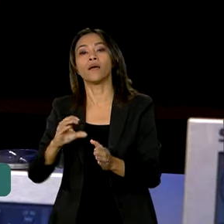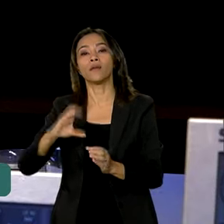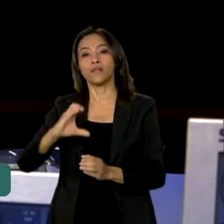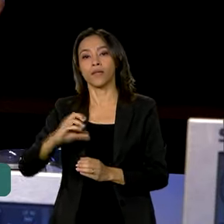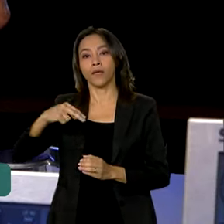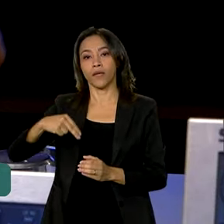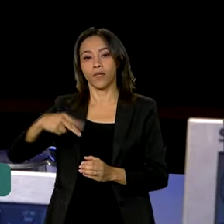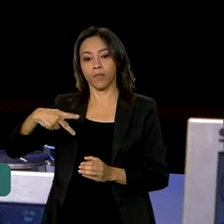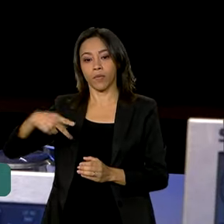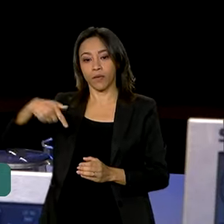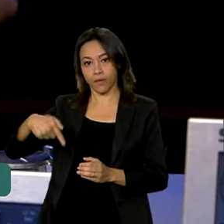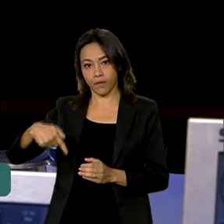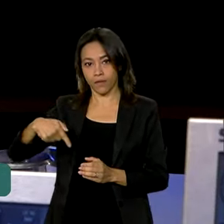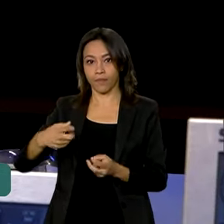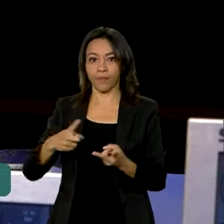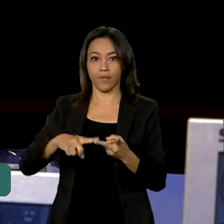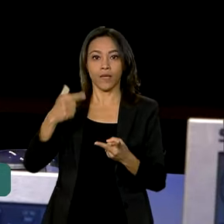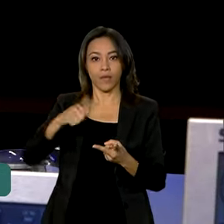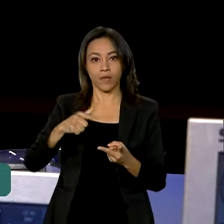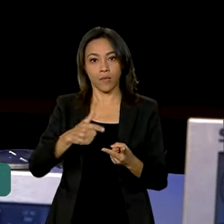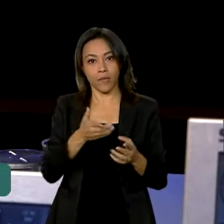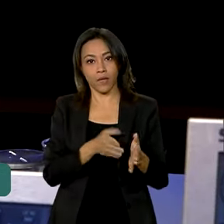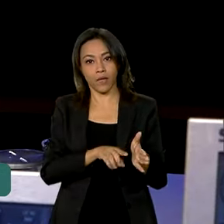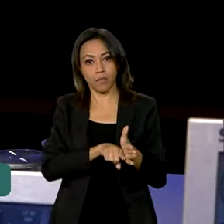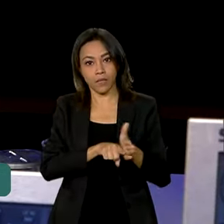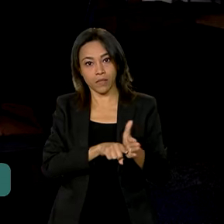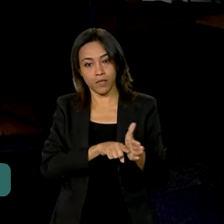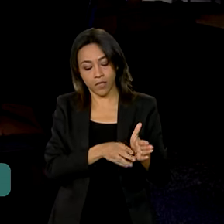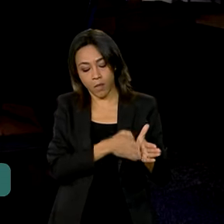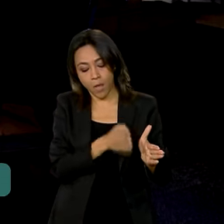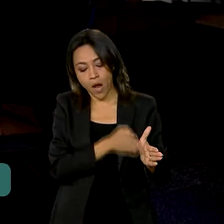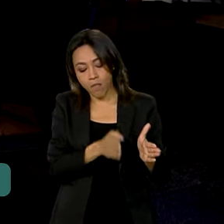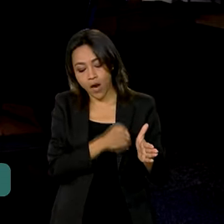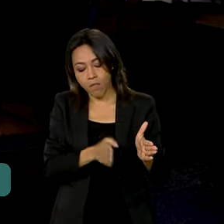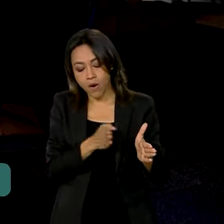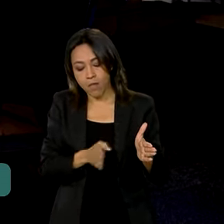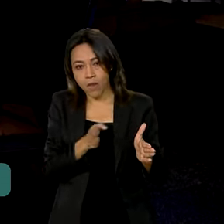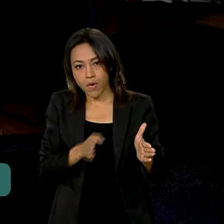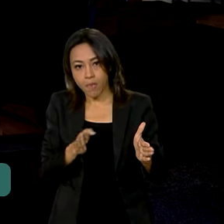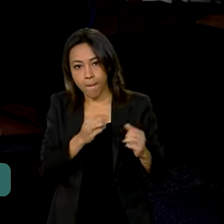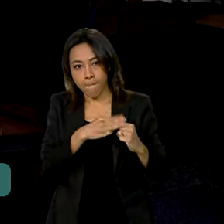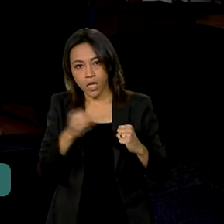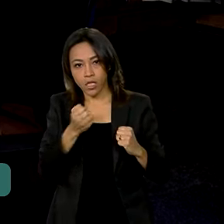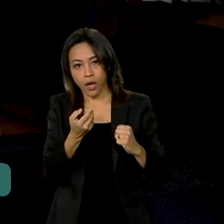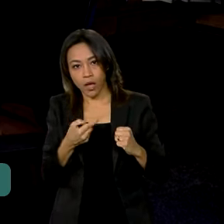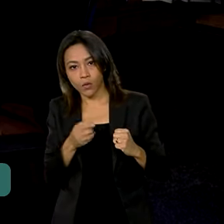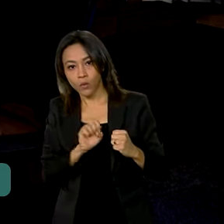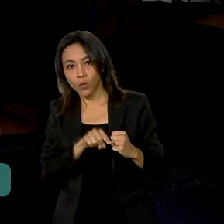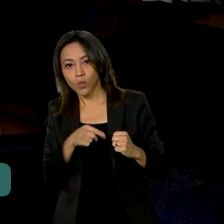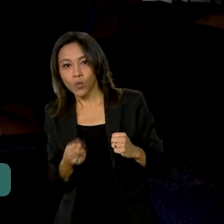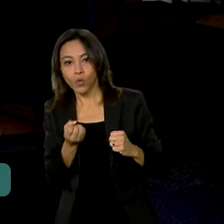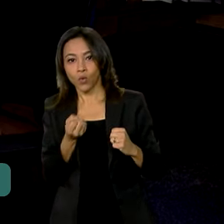até bolsa de produtividade, toda a carreira de cientista, né? Do início até o fim, mestrado, doutorado.